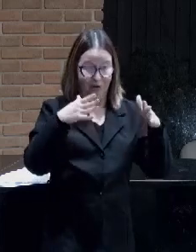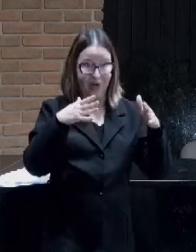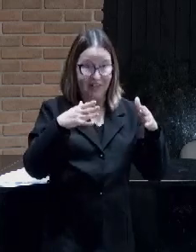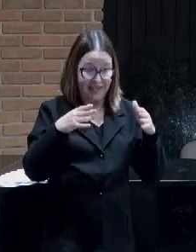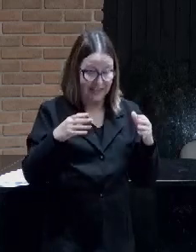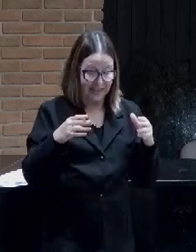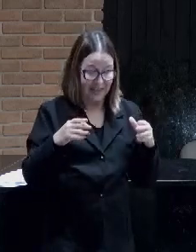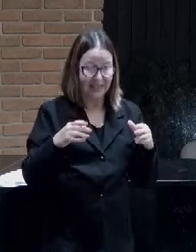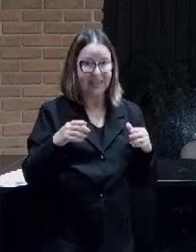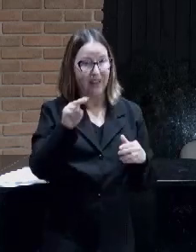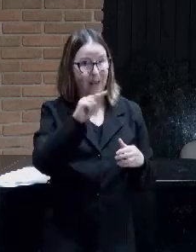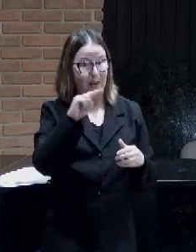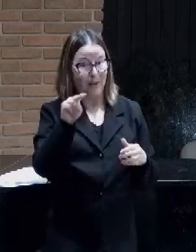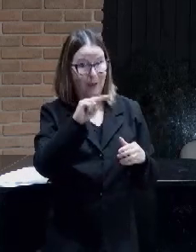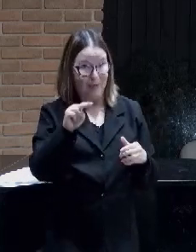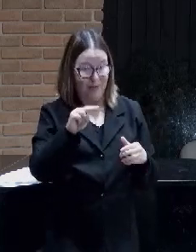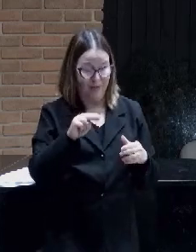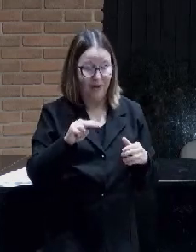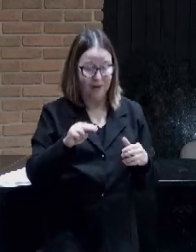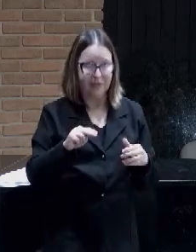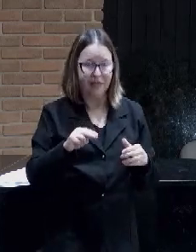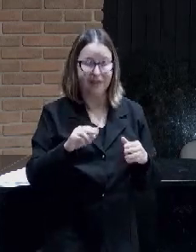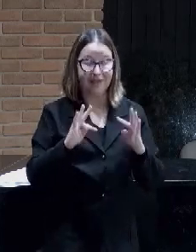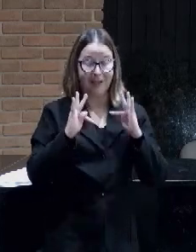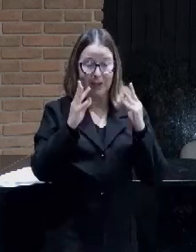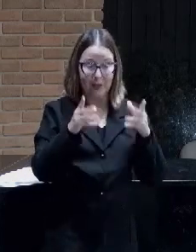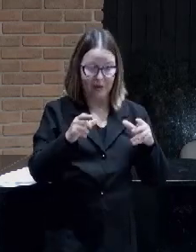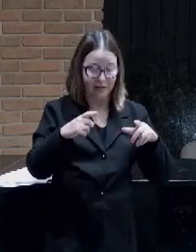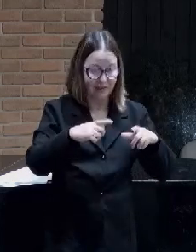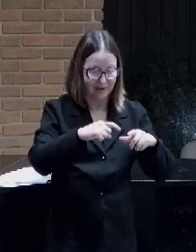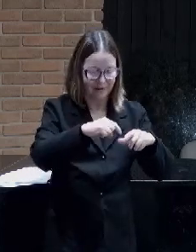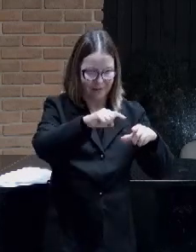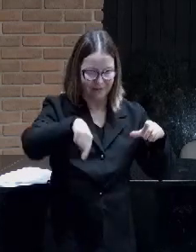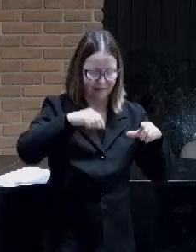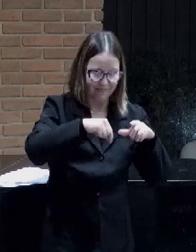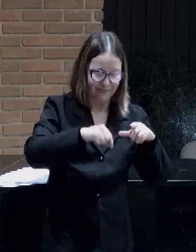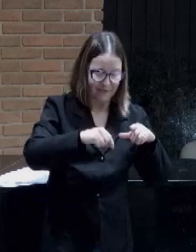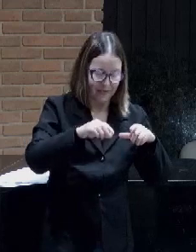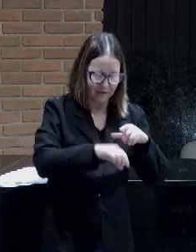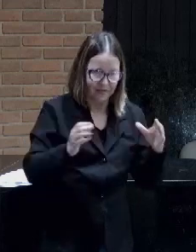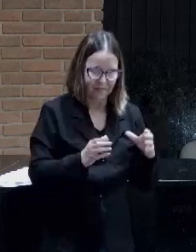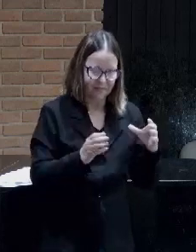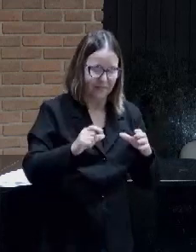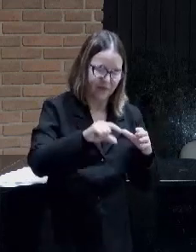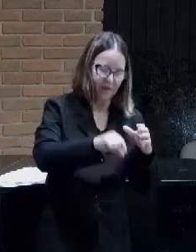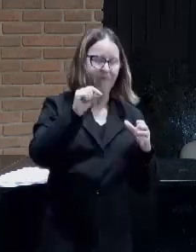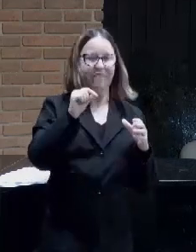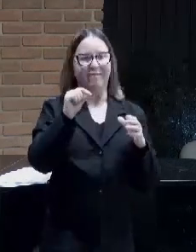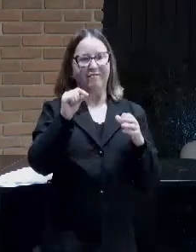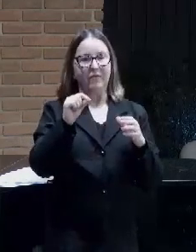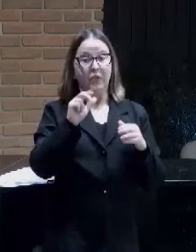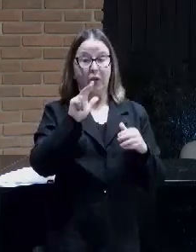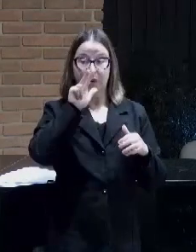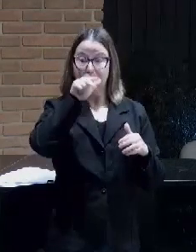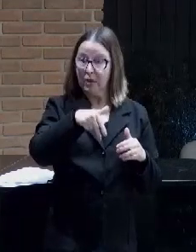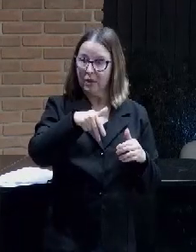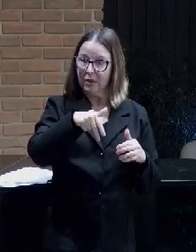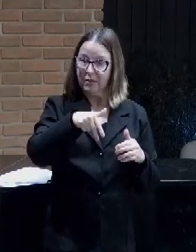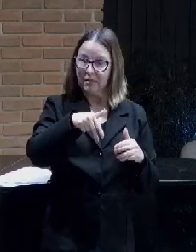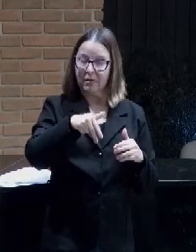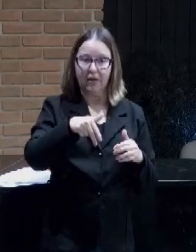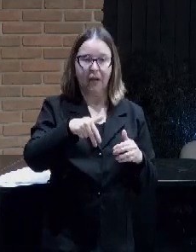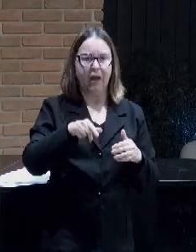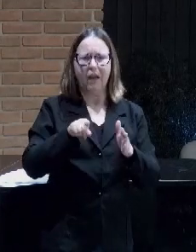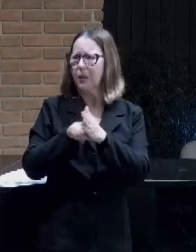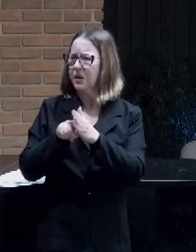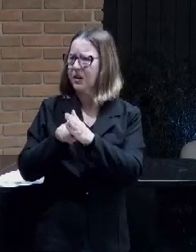nós. Lançaram sortes e a sorte caiu sobre Jonas. Então lhe disseram: agora nos diga, quem é